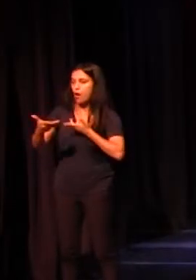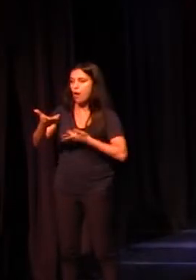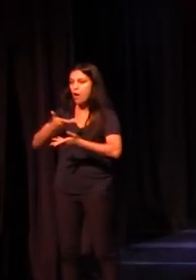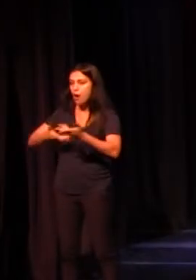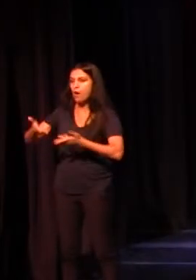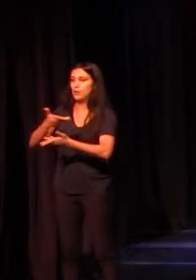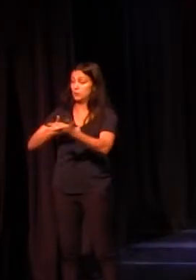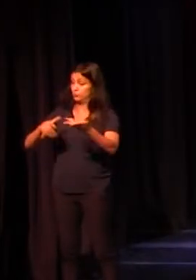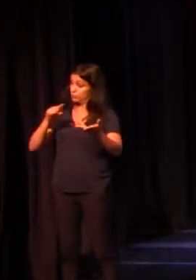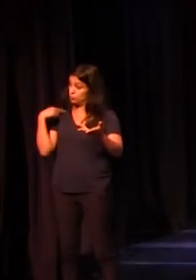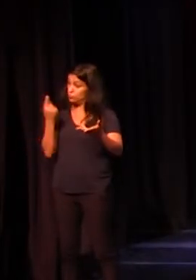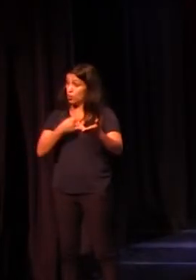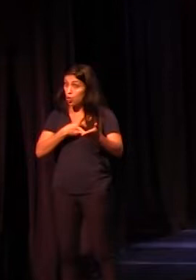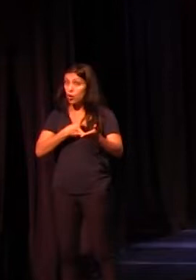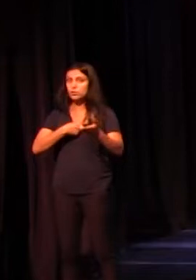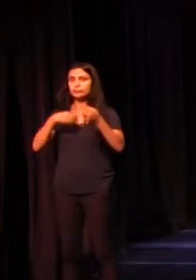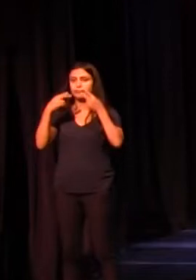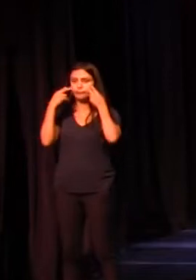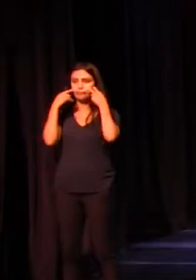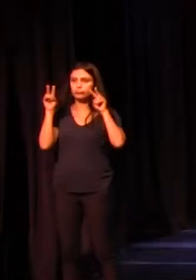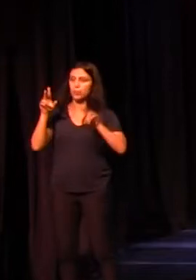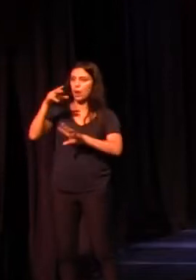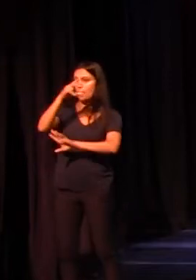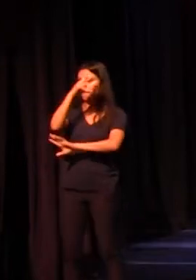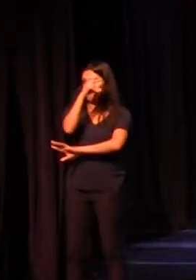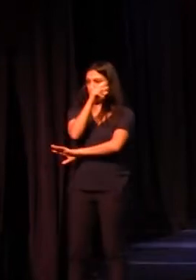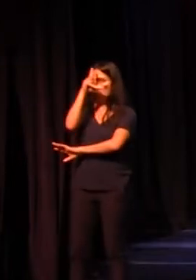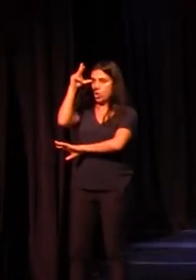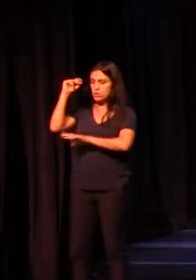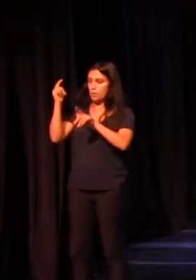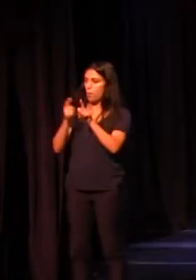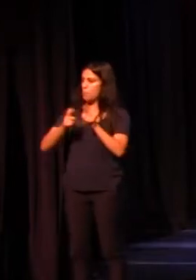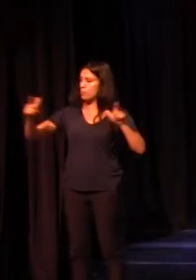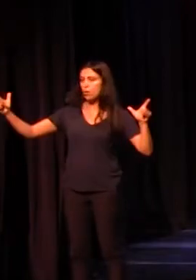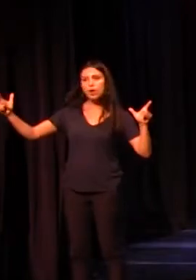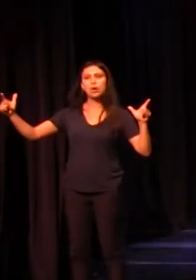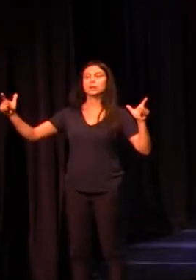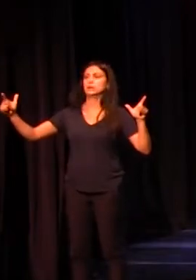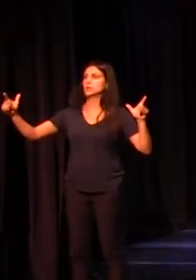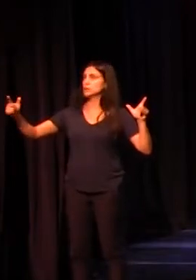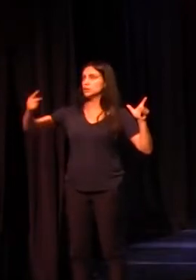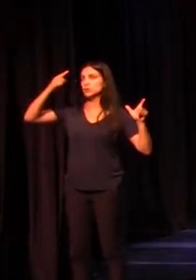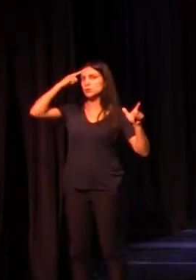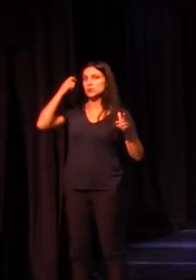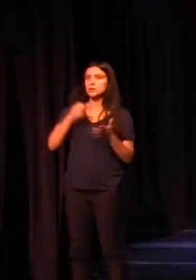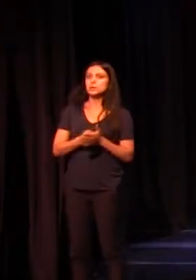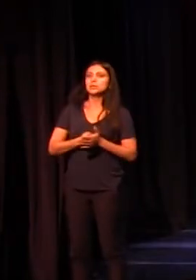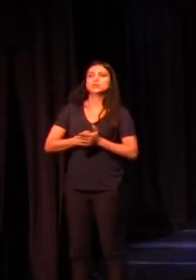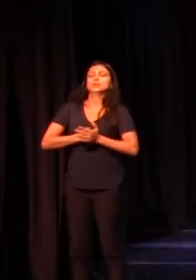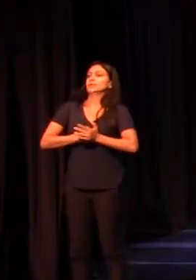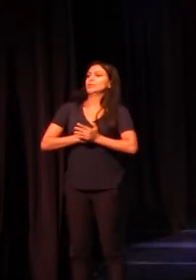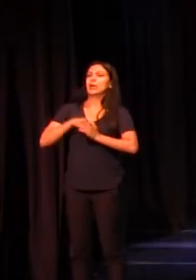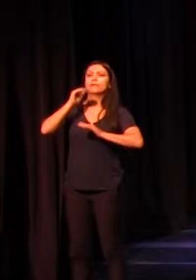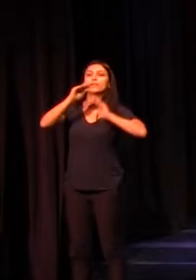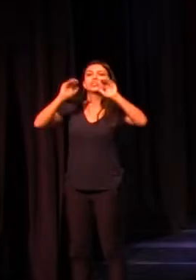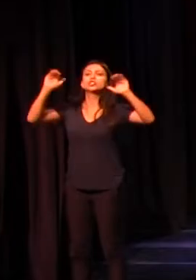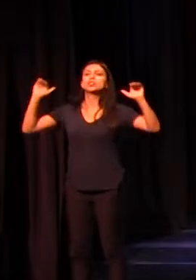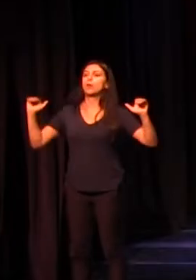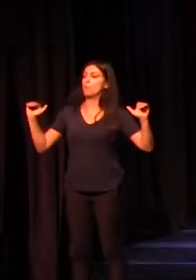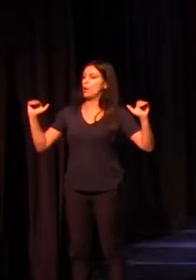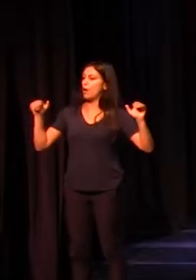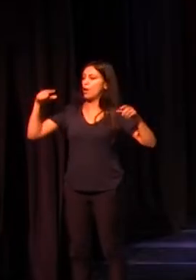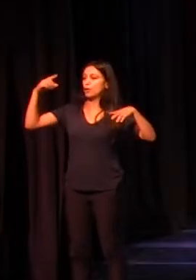olha, né, para o tamanho da nossa rede, então, em certos momentos, a gente teve que tomar certas decisões de quantas pessoas nós chamamos também